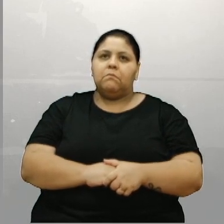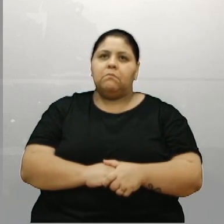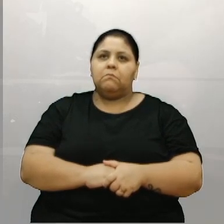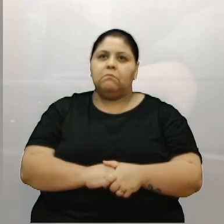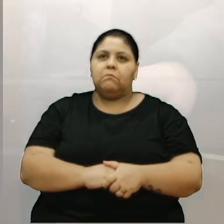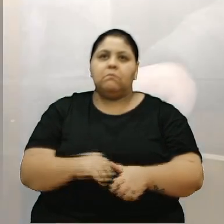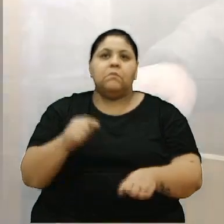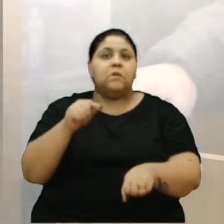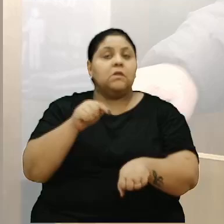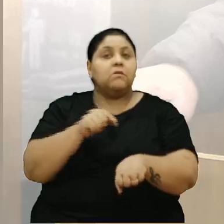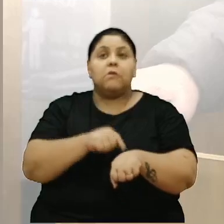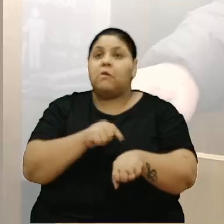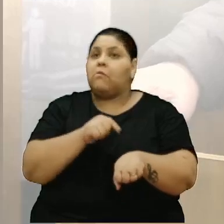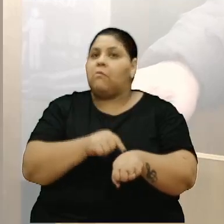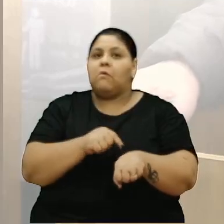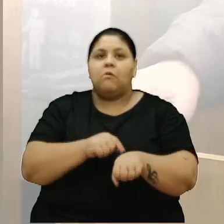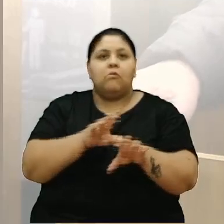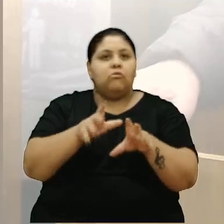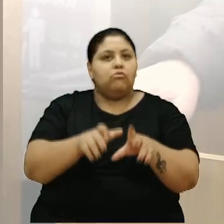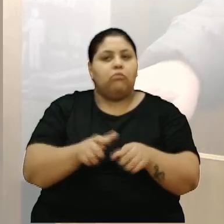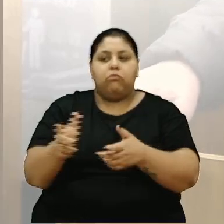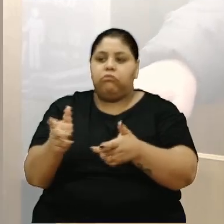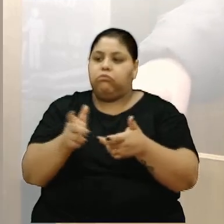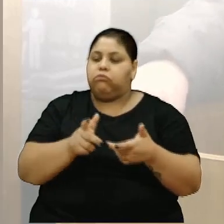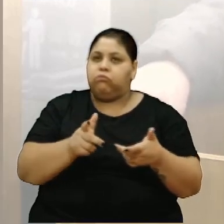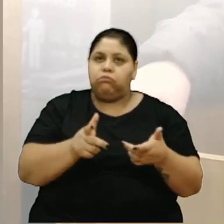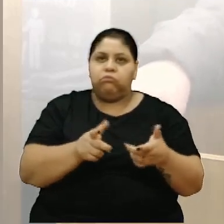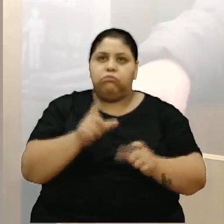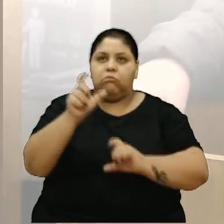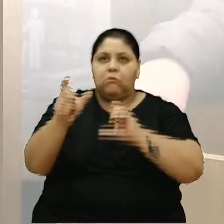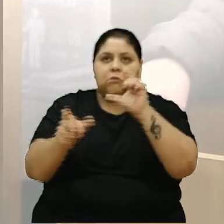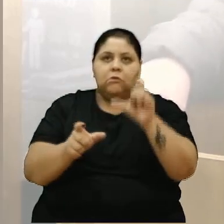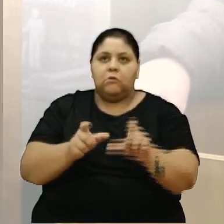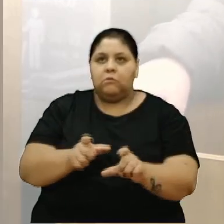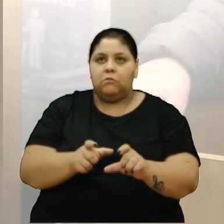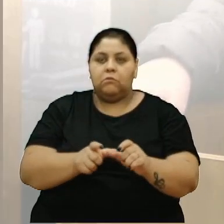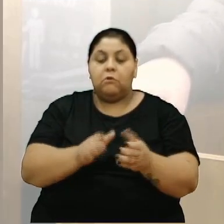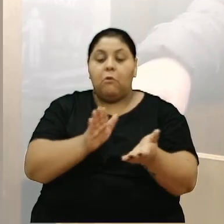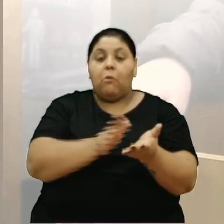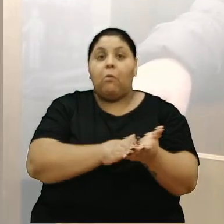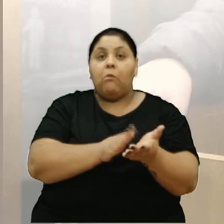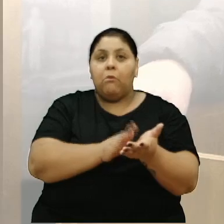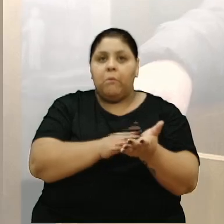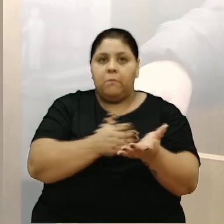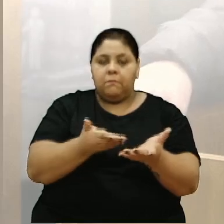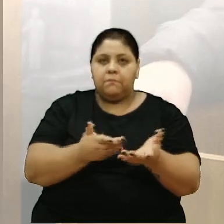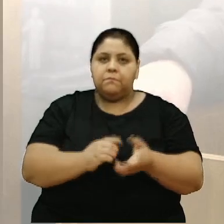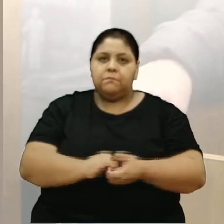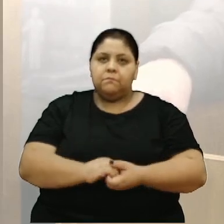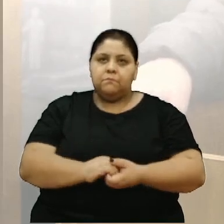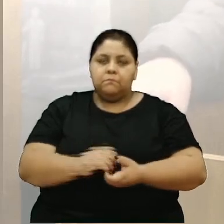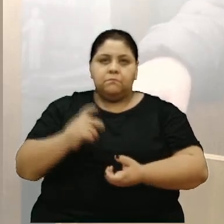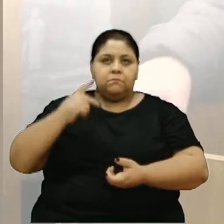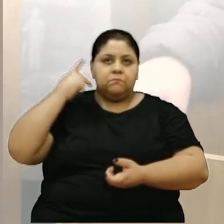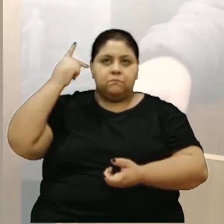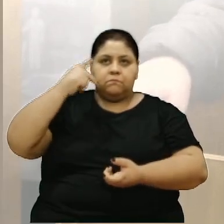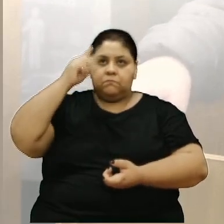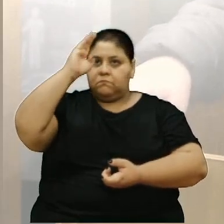de em todos os lugares onde das pessoas nos cobrando, né? Vereador